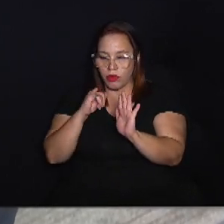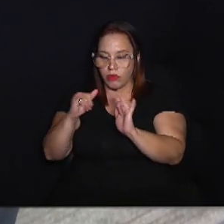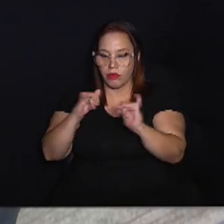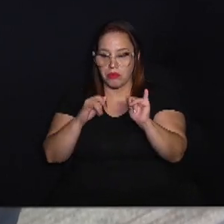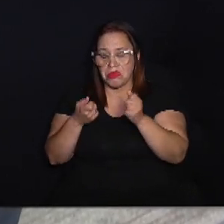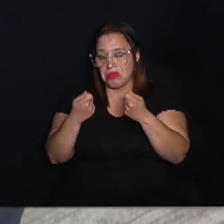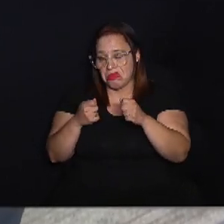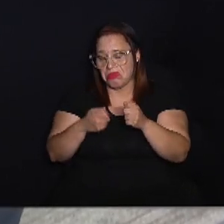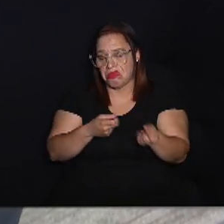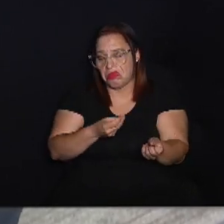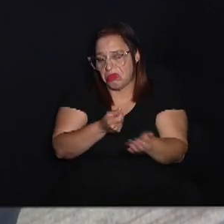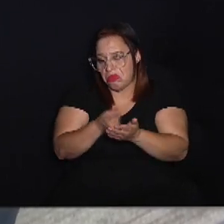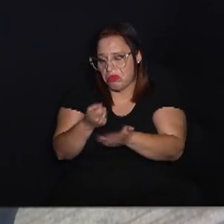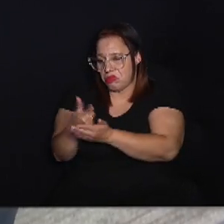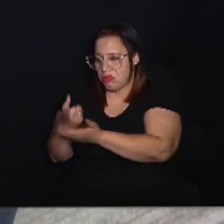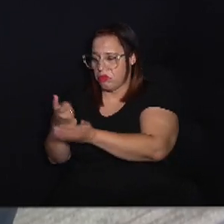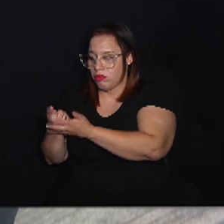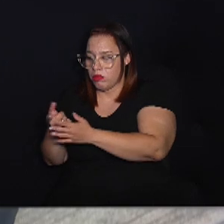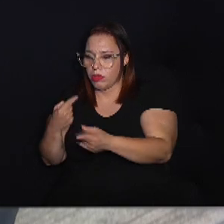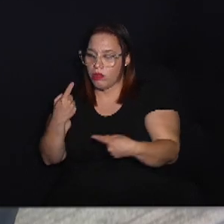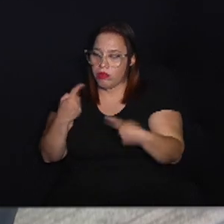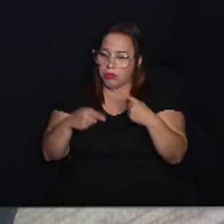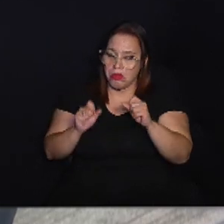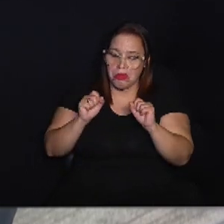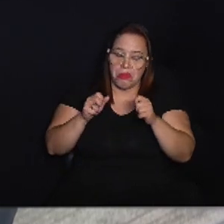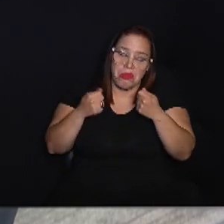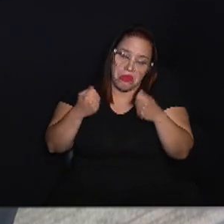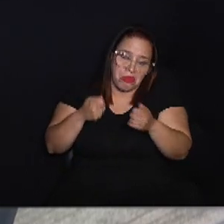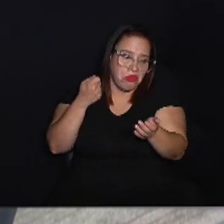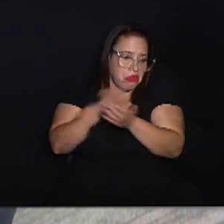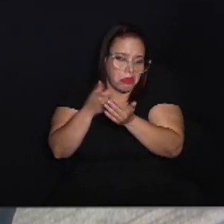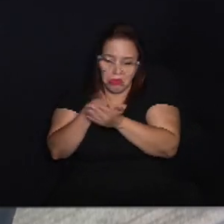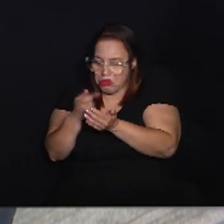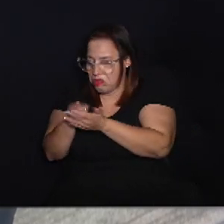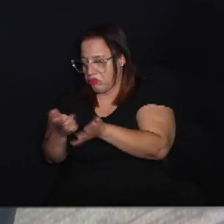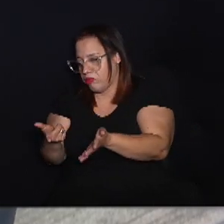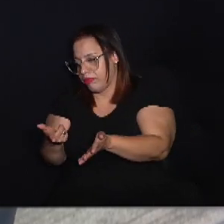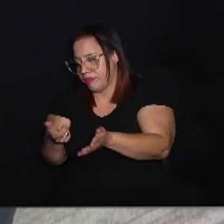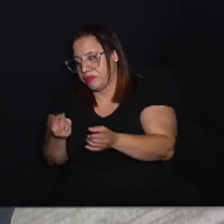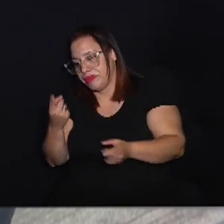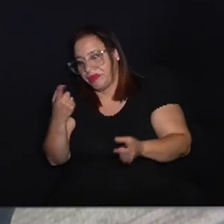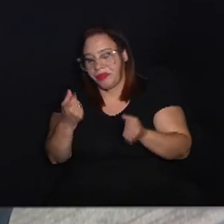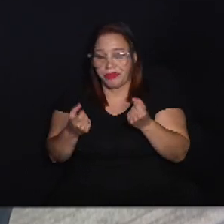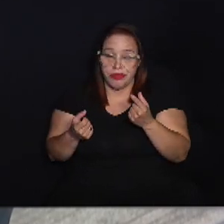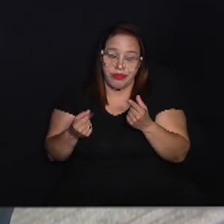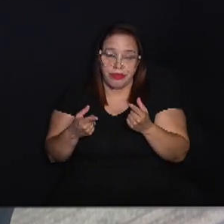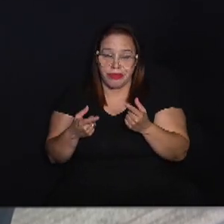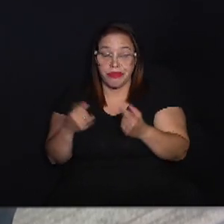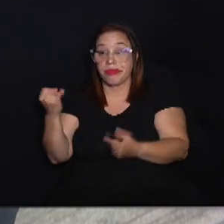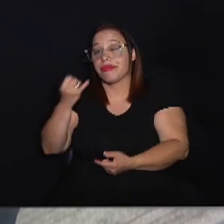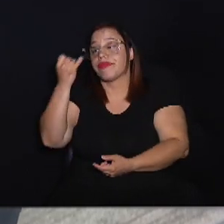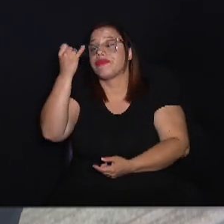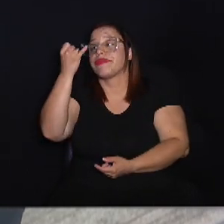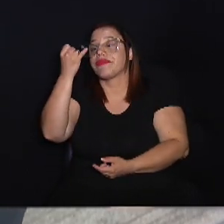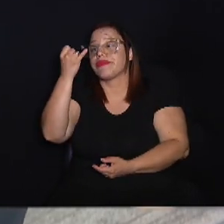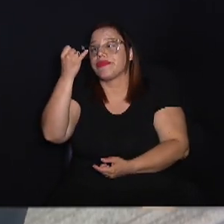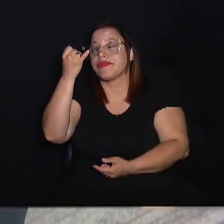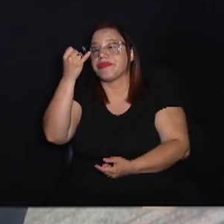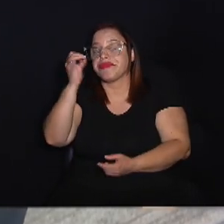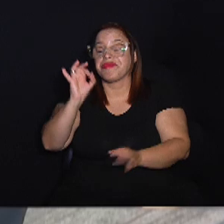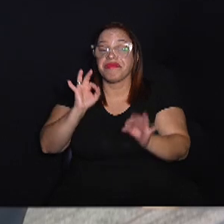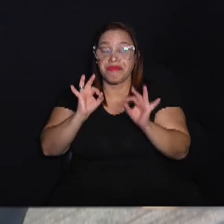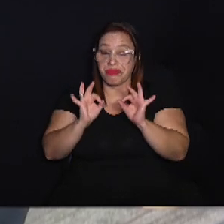pretende gastar. E nós vamos analisar onde eles pretendem gastar. Existem algumas coisas que são importantes e